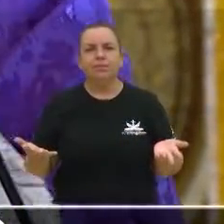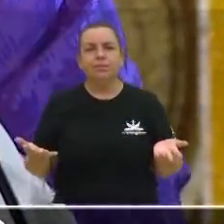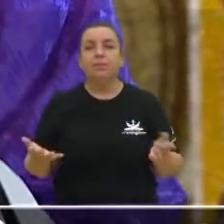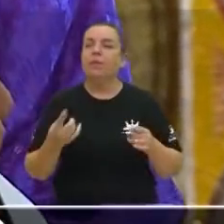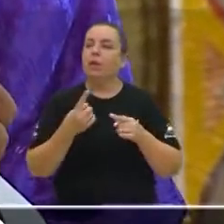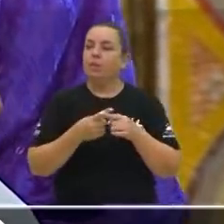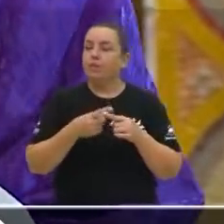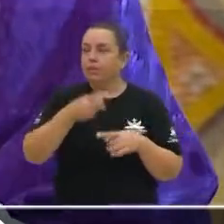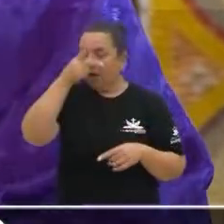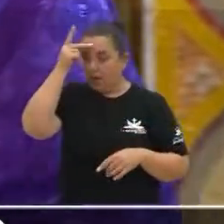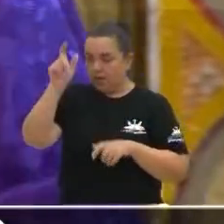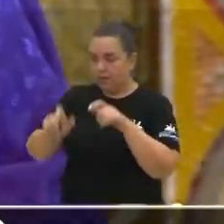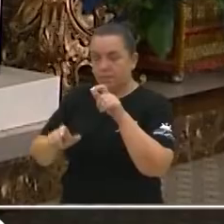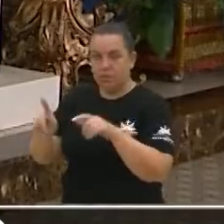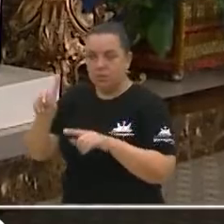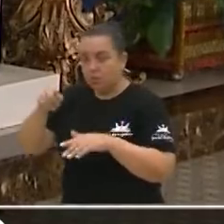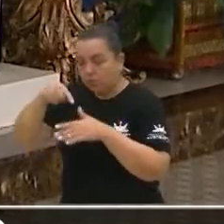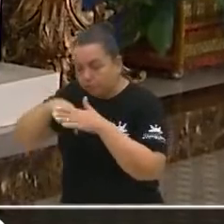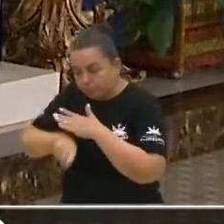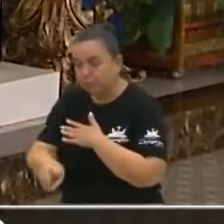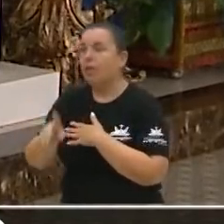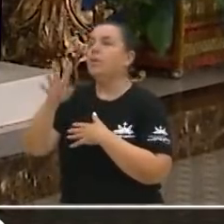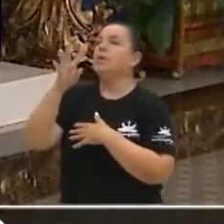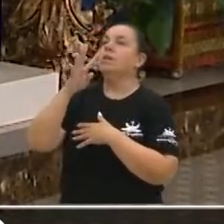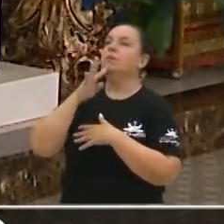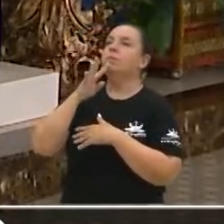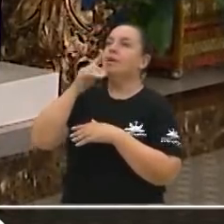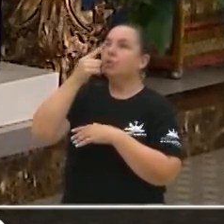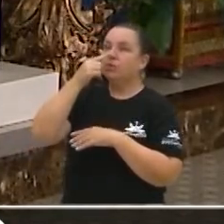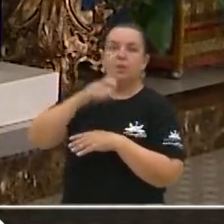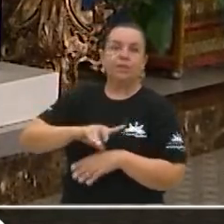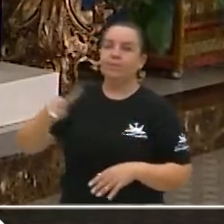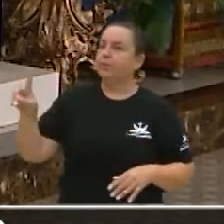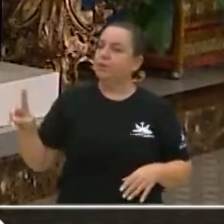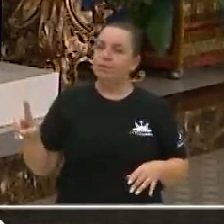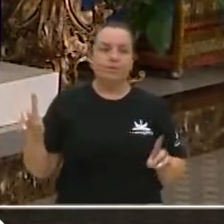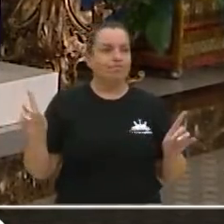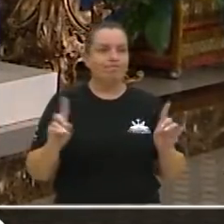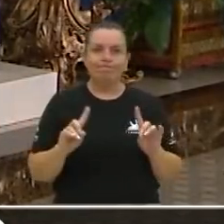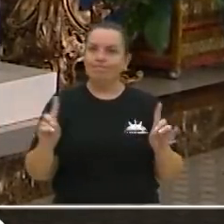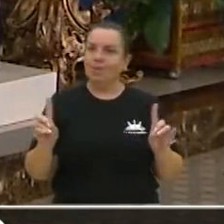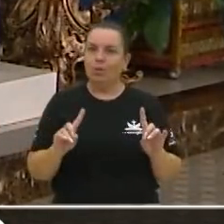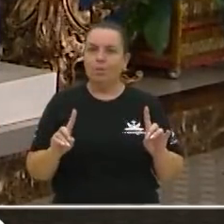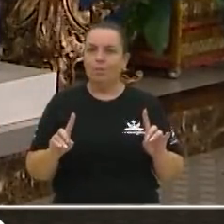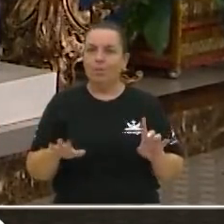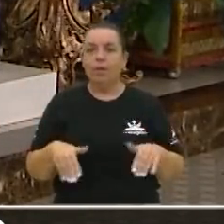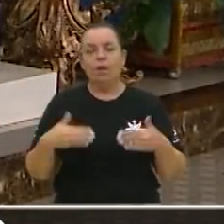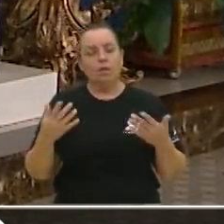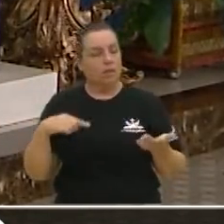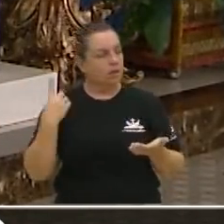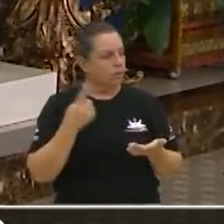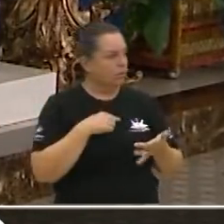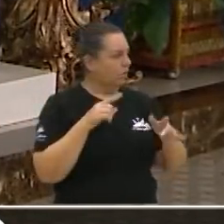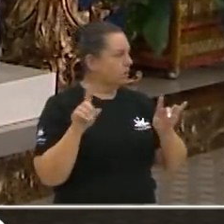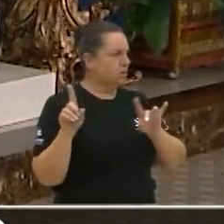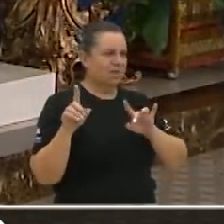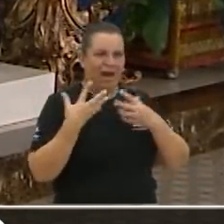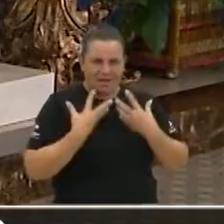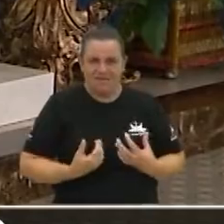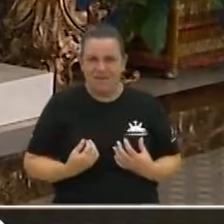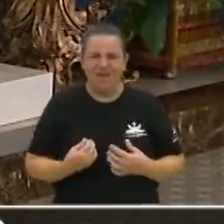é porque as pessoas não estão mergulhadas em Deus E aí meus irmãos que a gente não deve